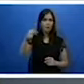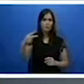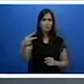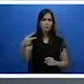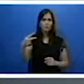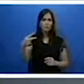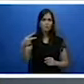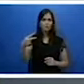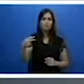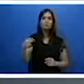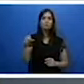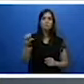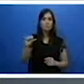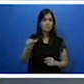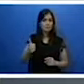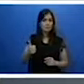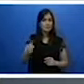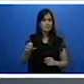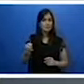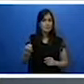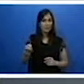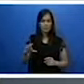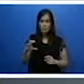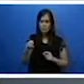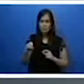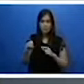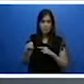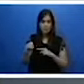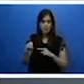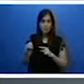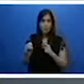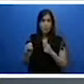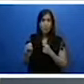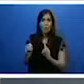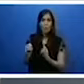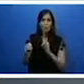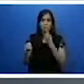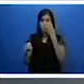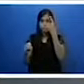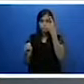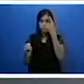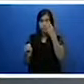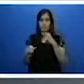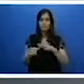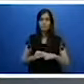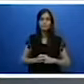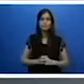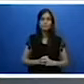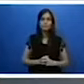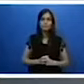2, 9, 10. Mesmo esquema. O zero fica, subo um lá.